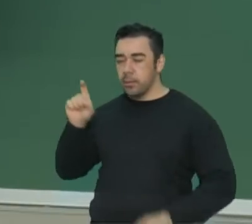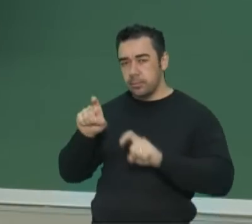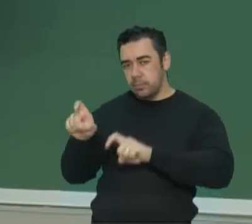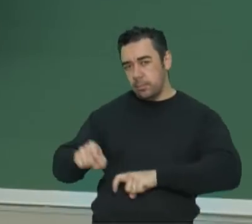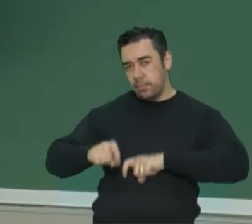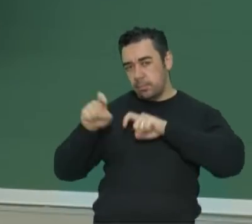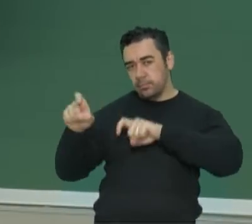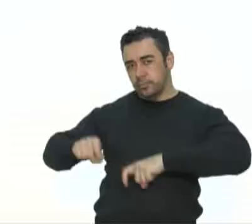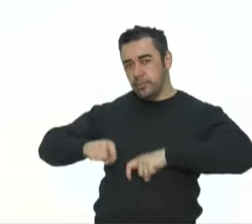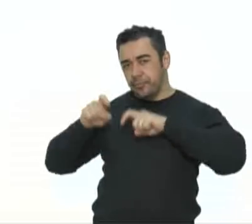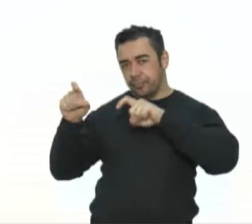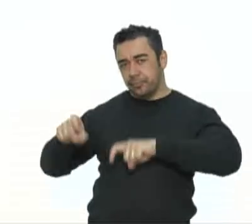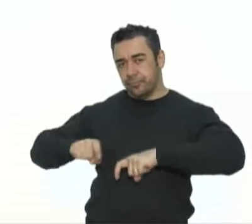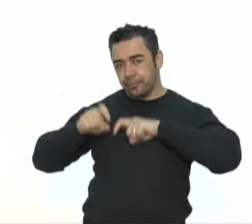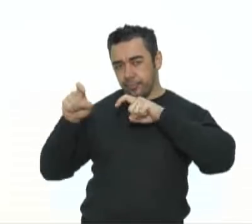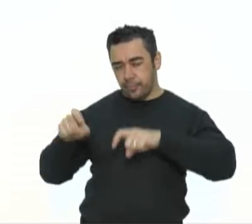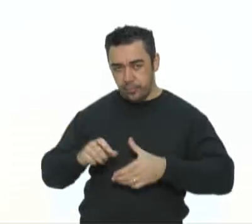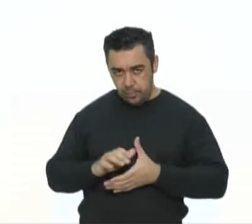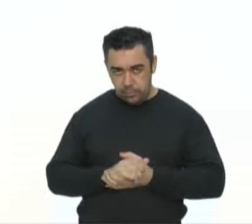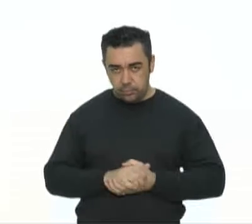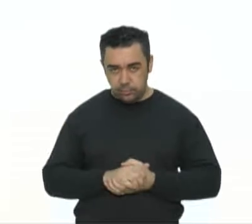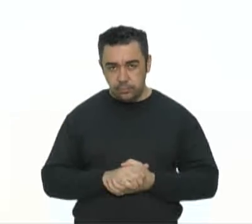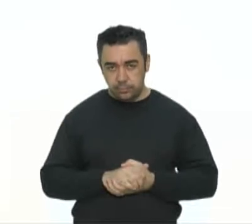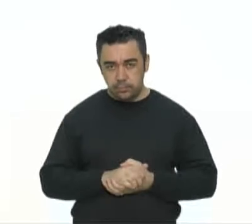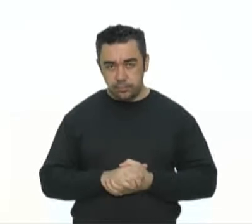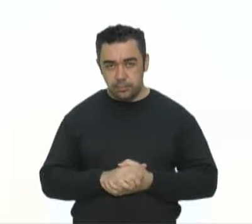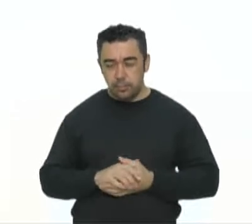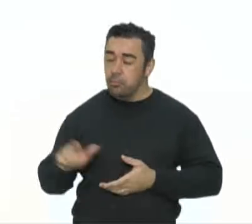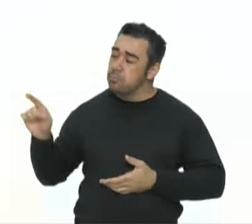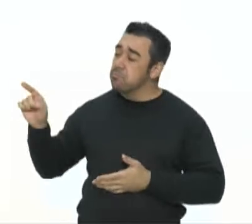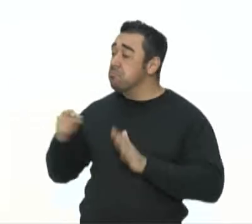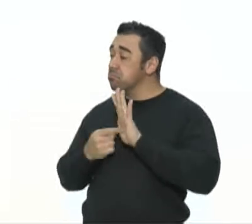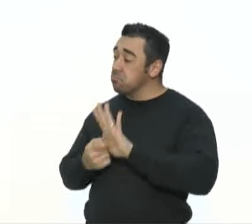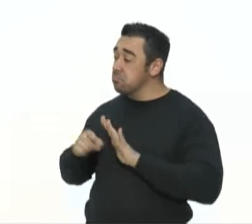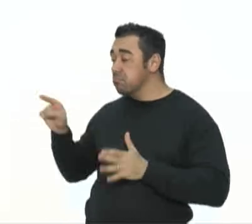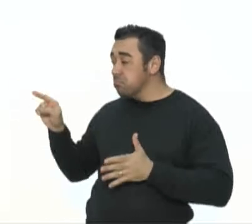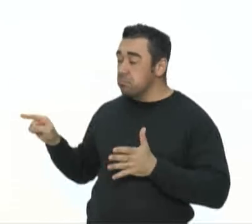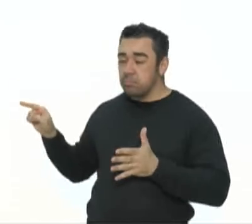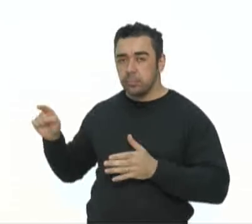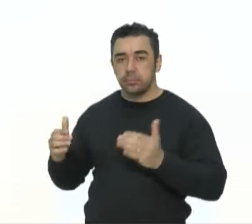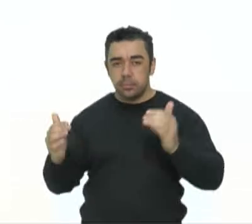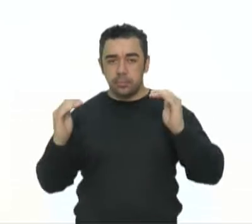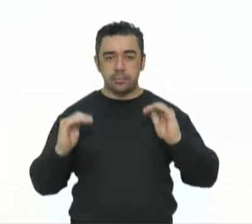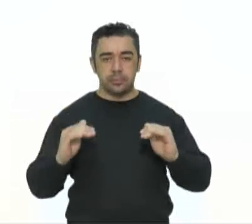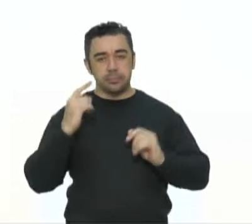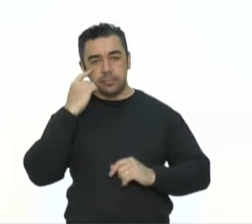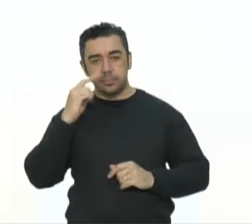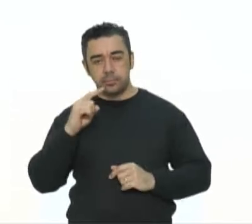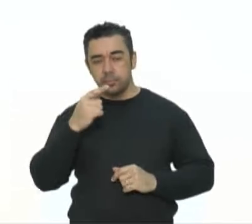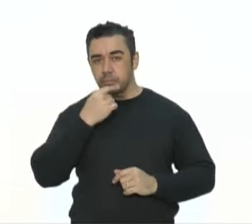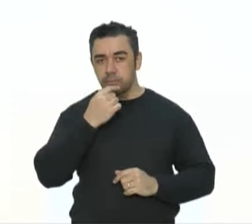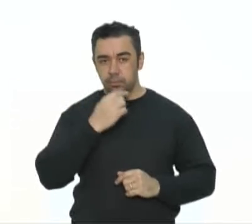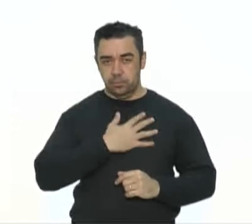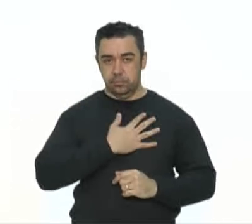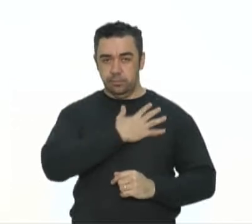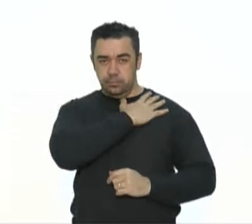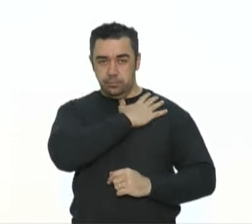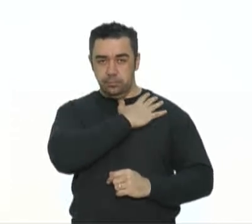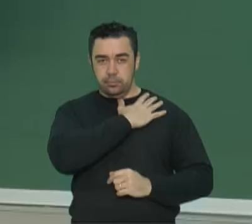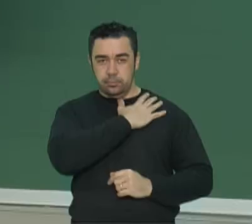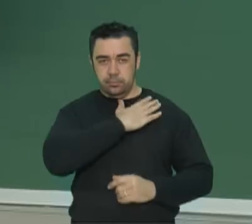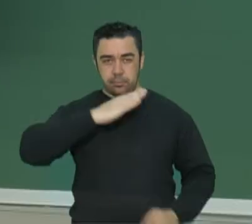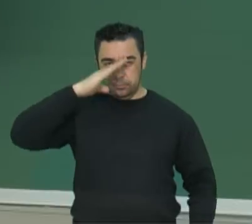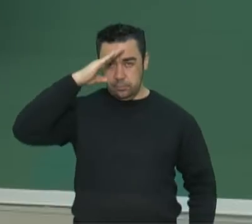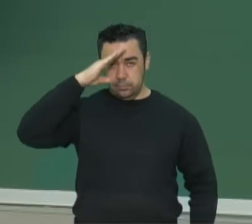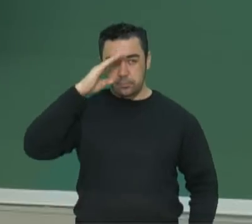Então, trabalhadores com terras ao fundo, eles apontando. Na parte de baixo, você tem um militar e um